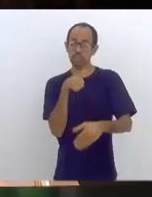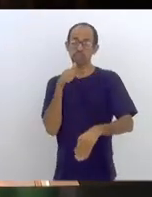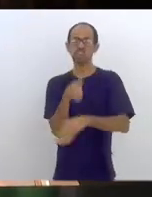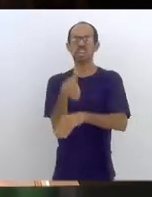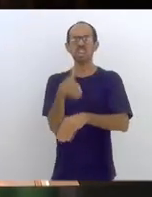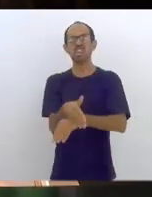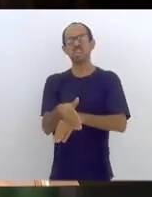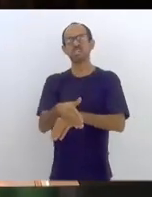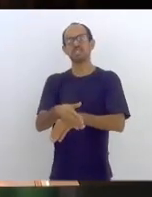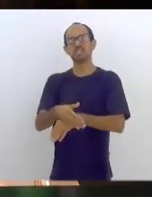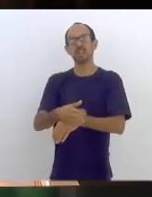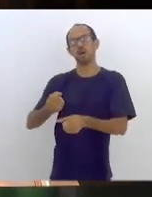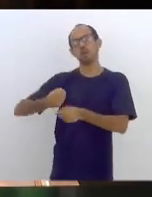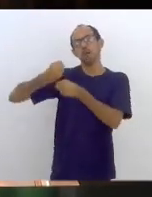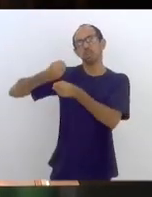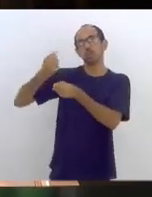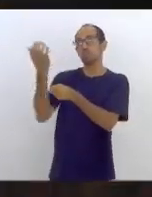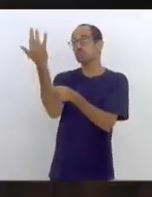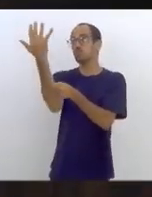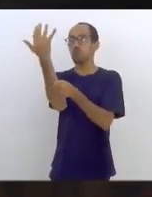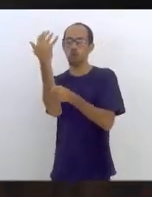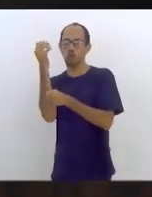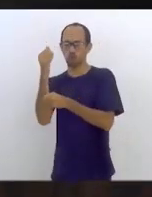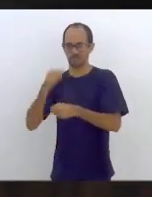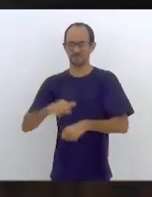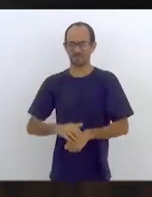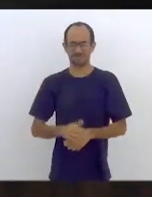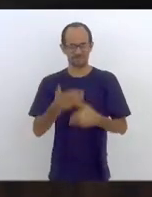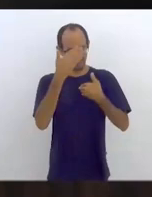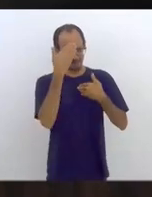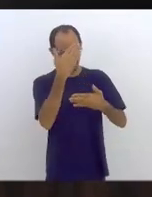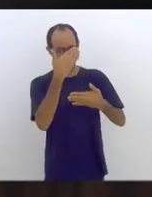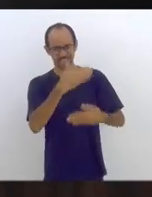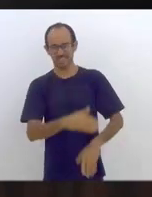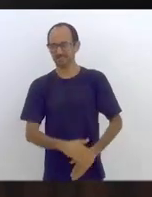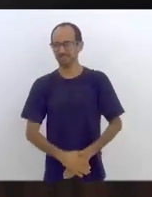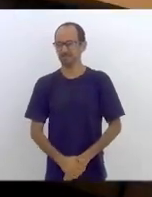uma tocha na mão. É isso. Obrigada, gente.